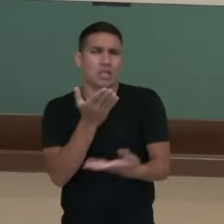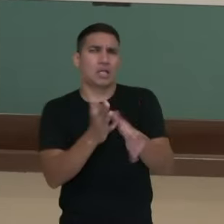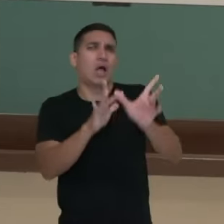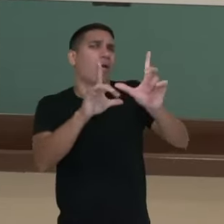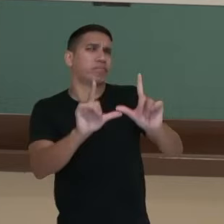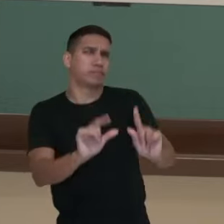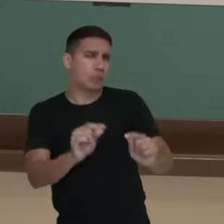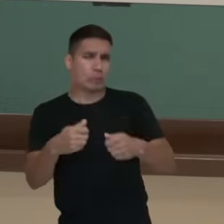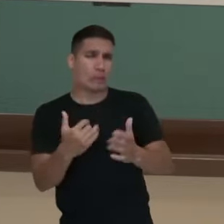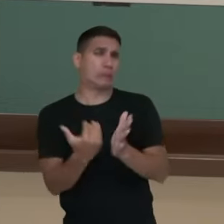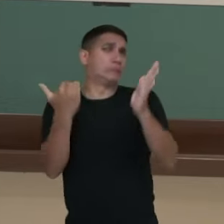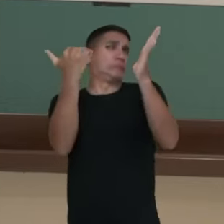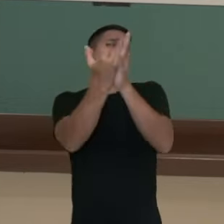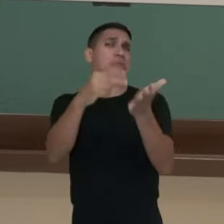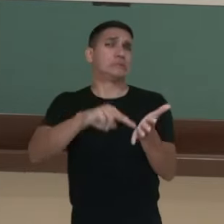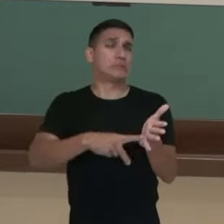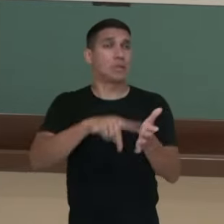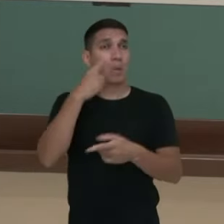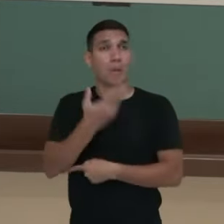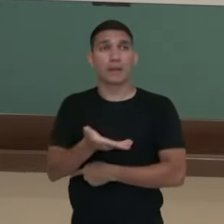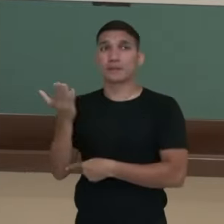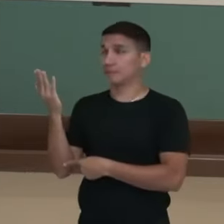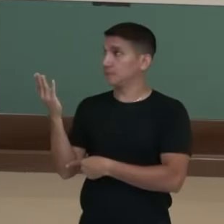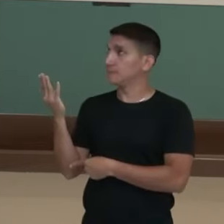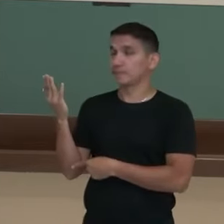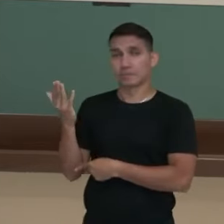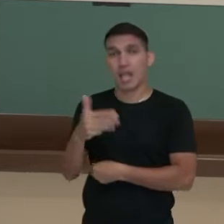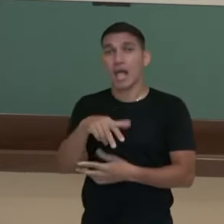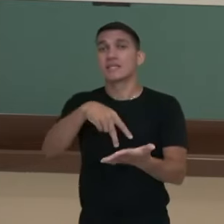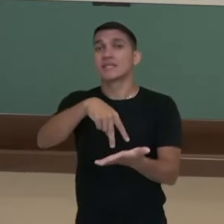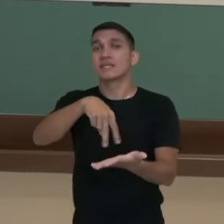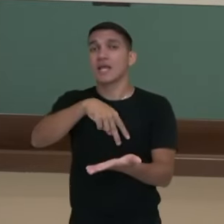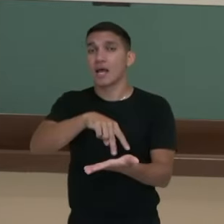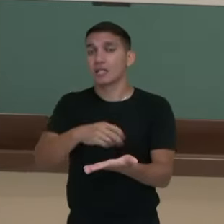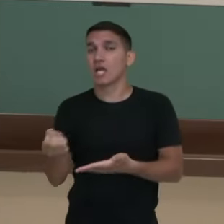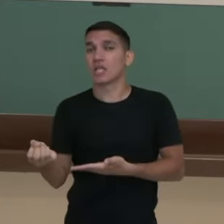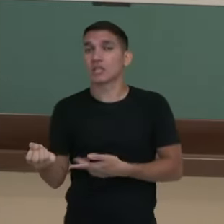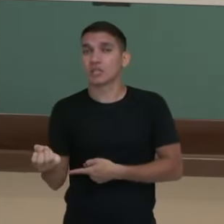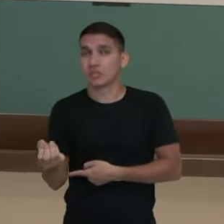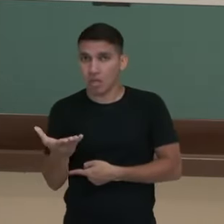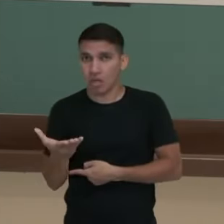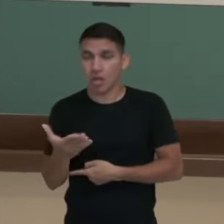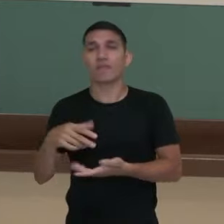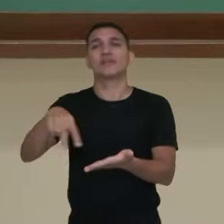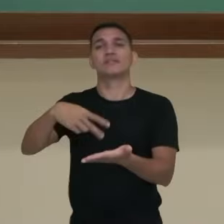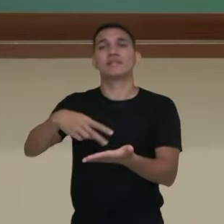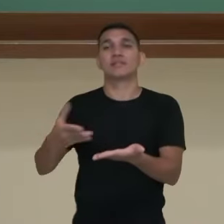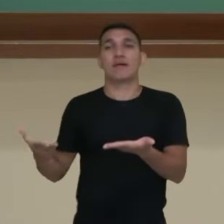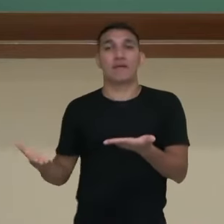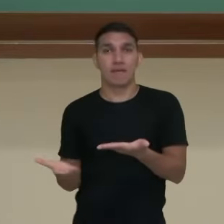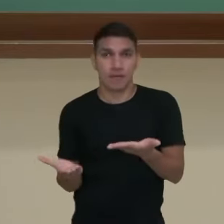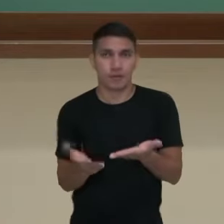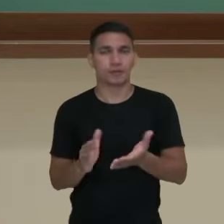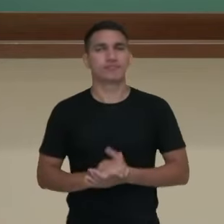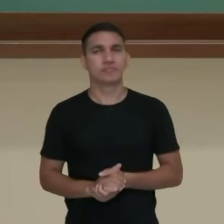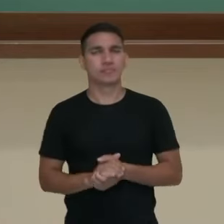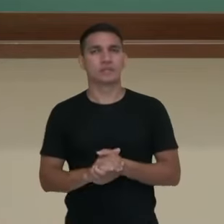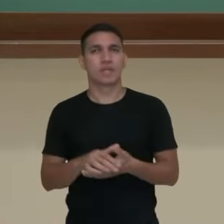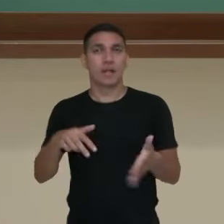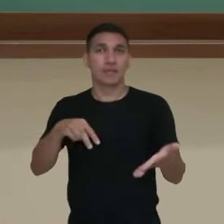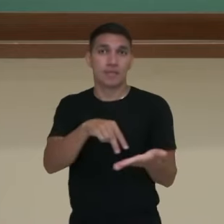tão exagerada do balé, que são as danças modernas e as danças contemporâneas. Então, muitos